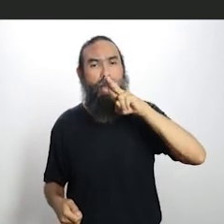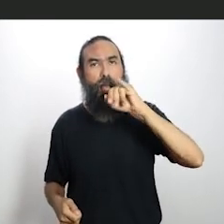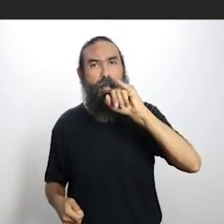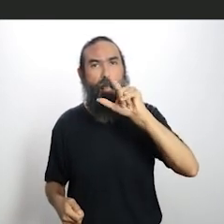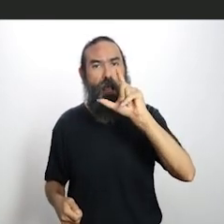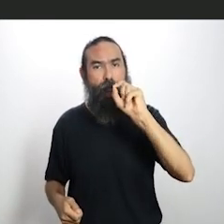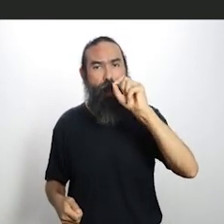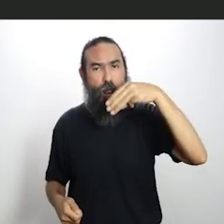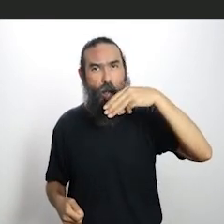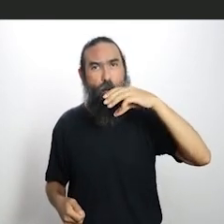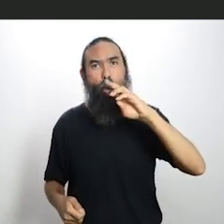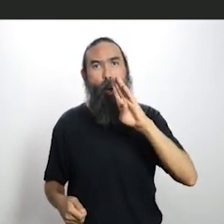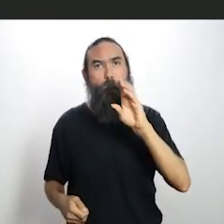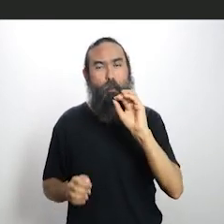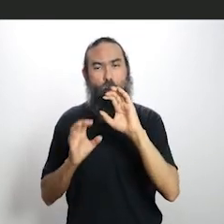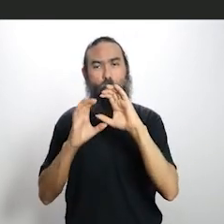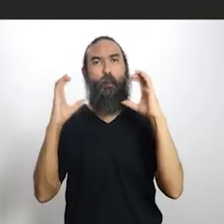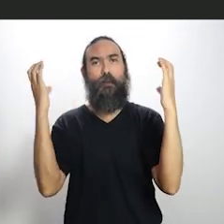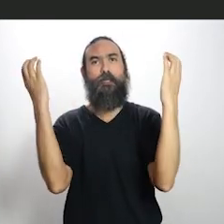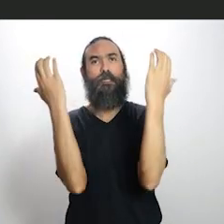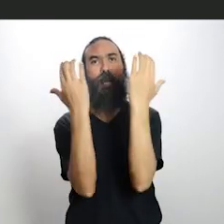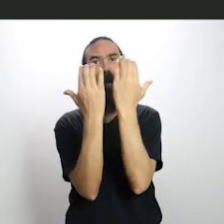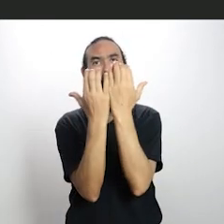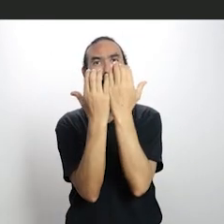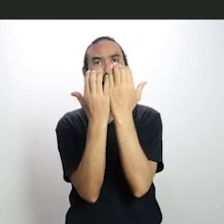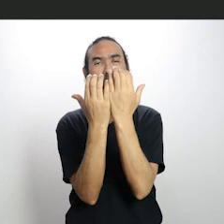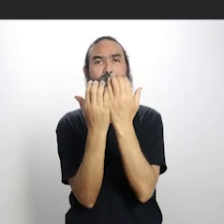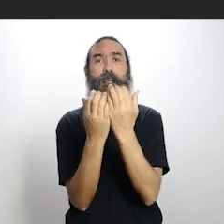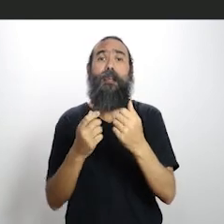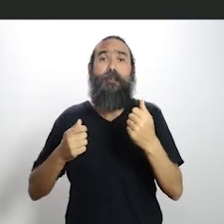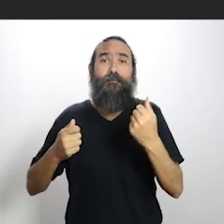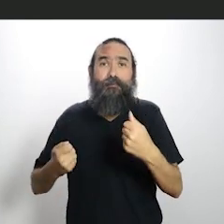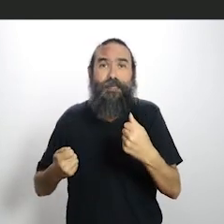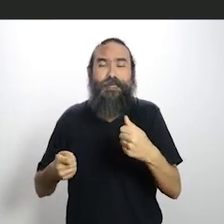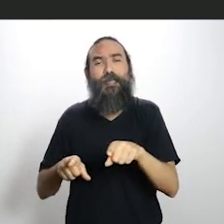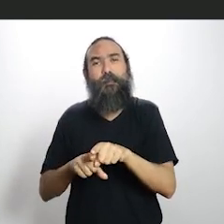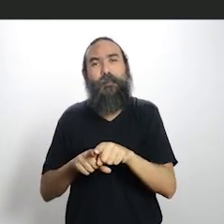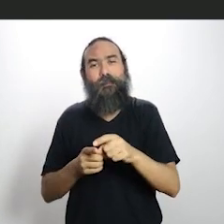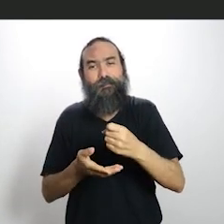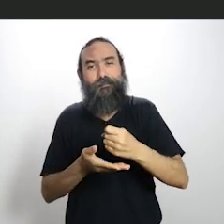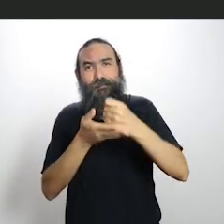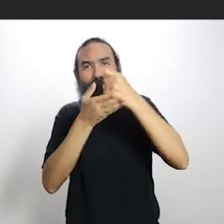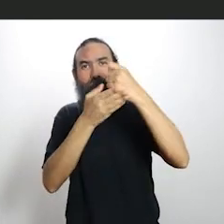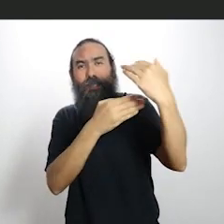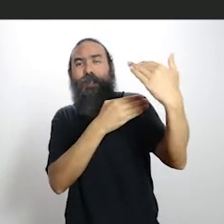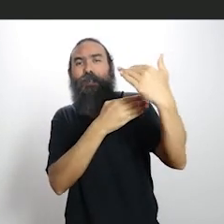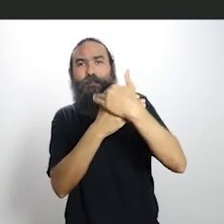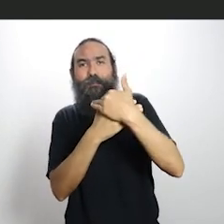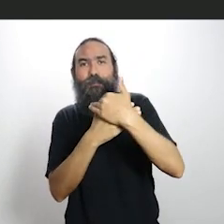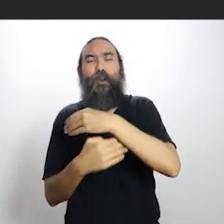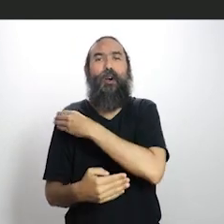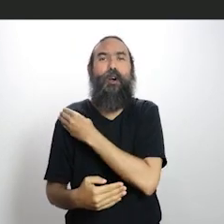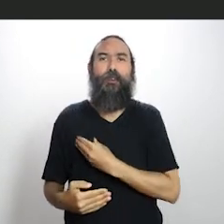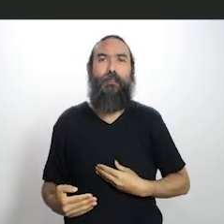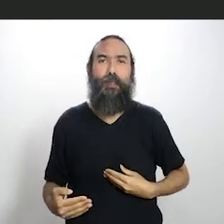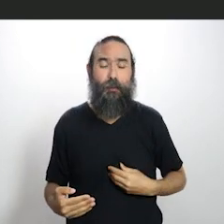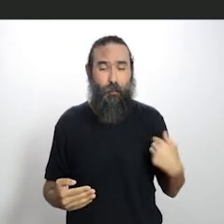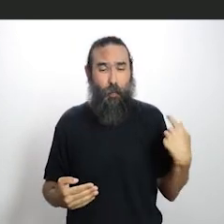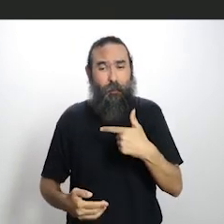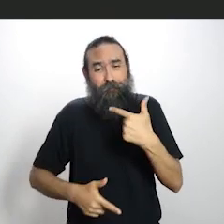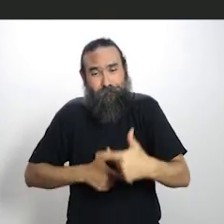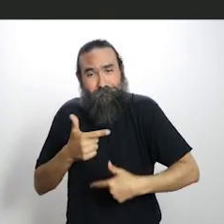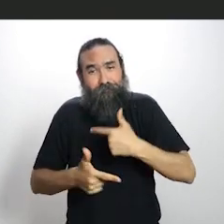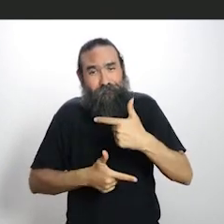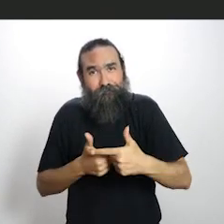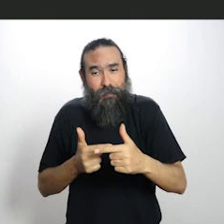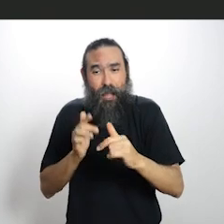como somos pontos de cultura e outros o prêmio da Unicef que a gente deu com o nosso boi Juliano também daqui gente tem